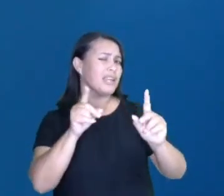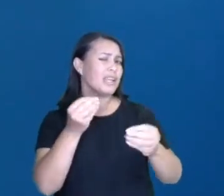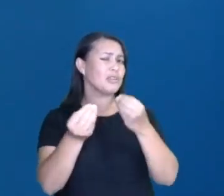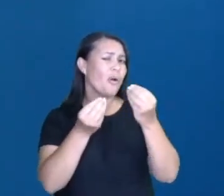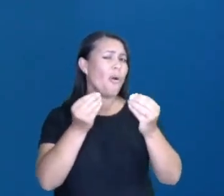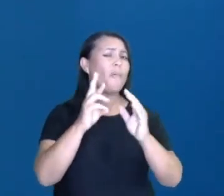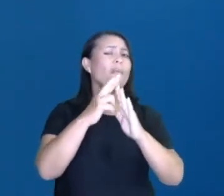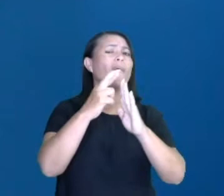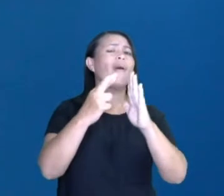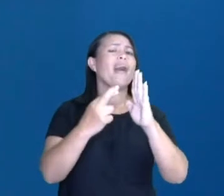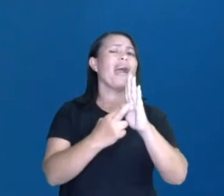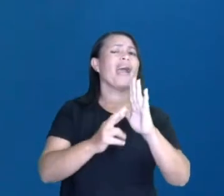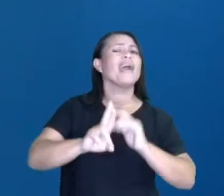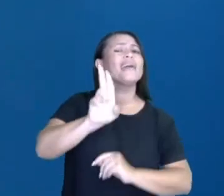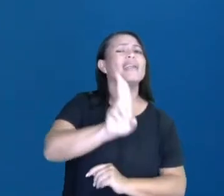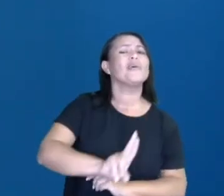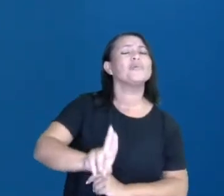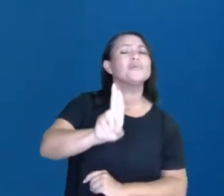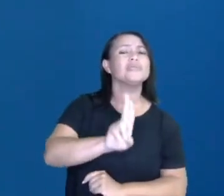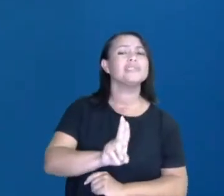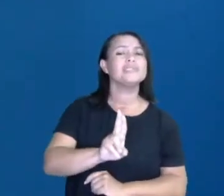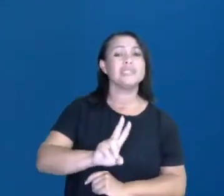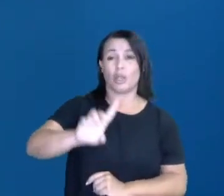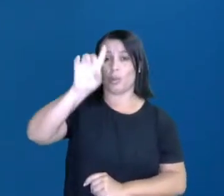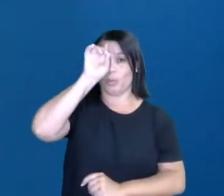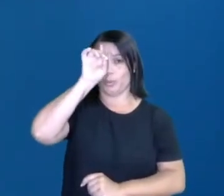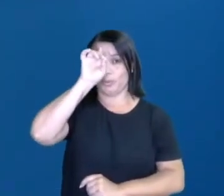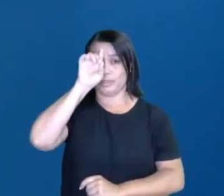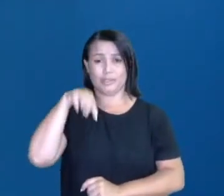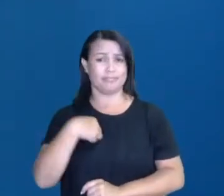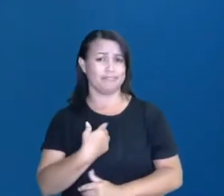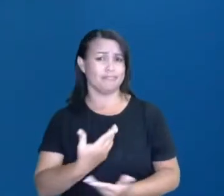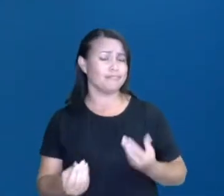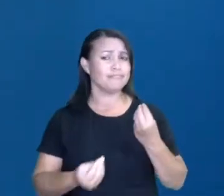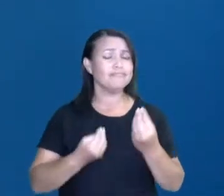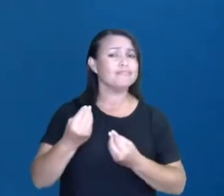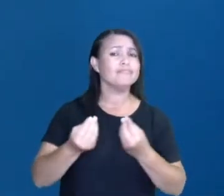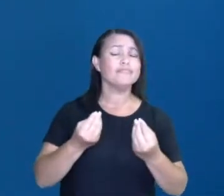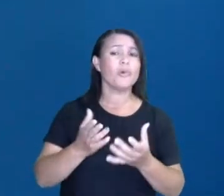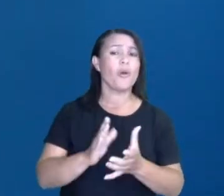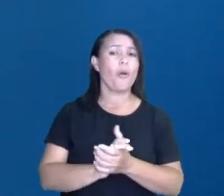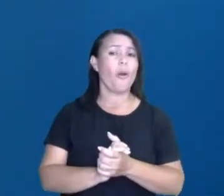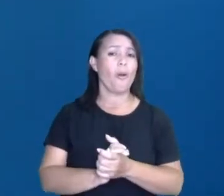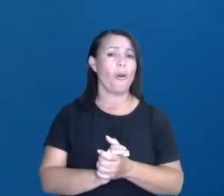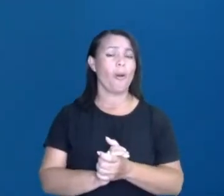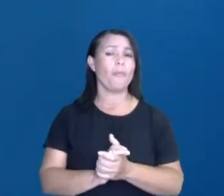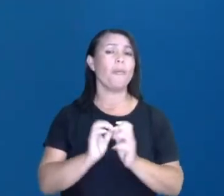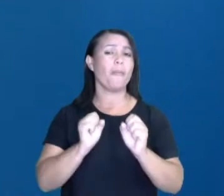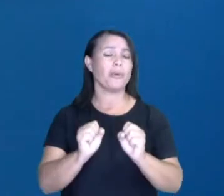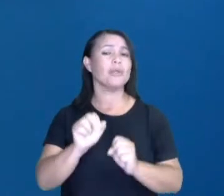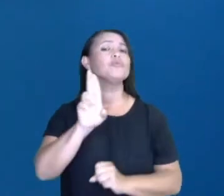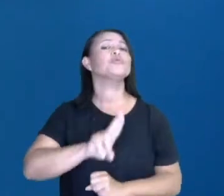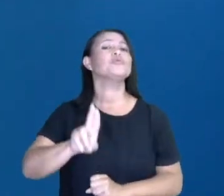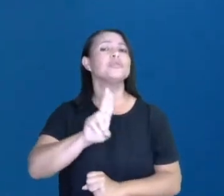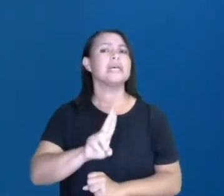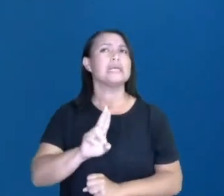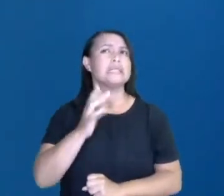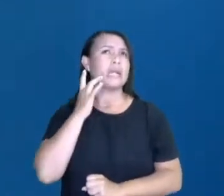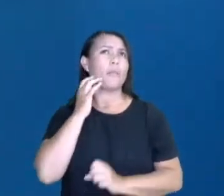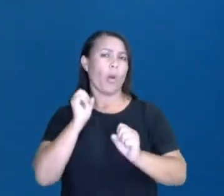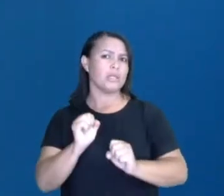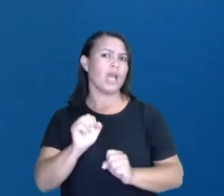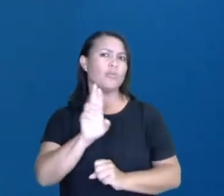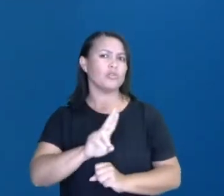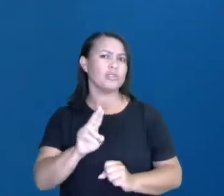as regras utilizar durante o dia a dia da gente. De que forma a gente pode utilizar? Será que a gente pode